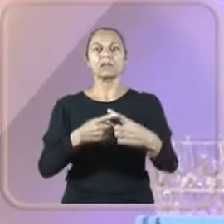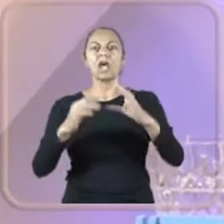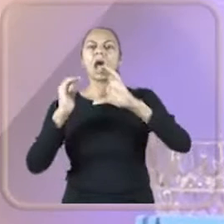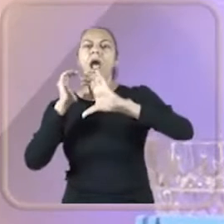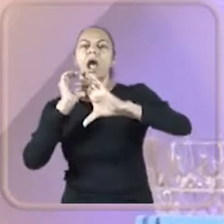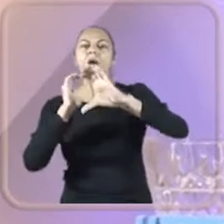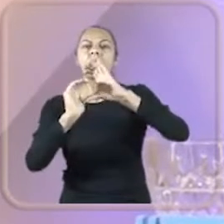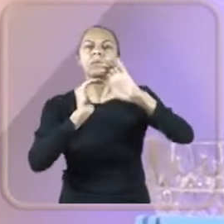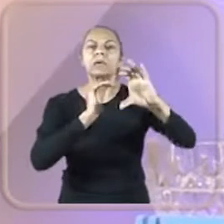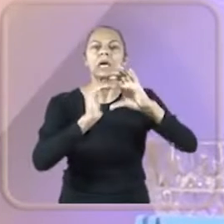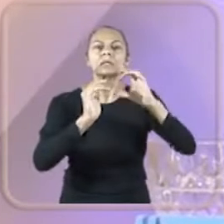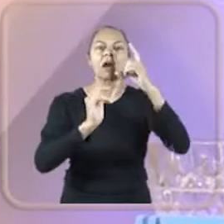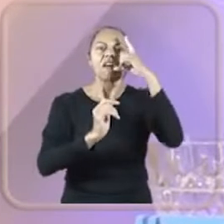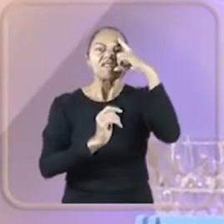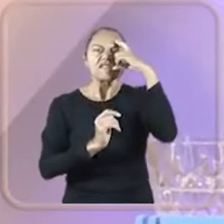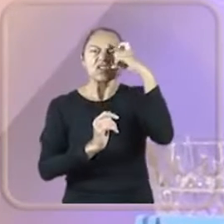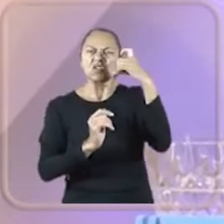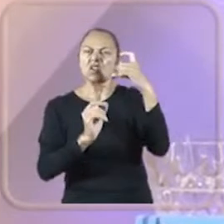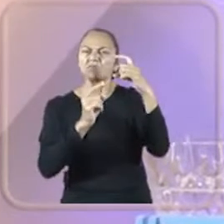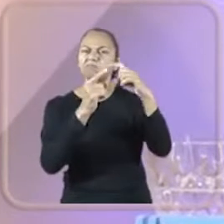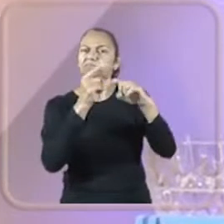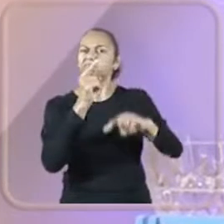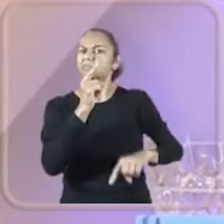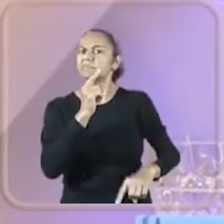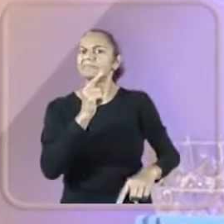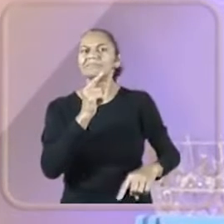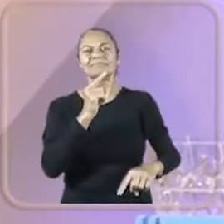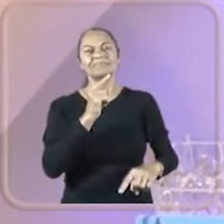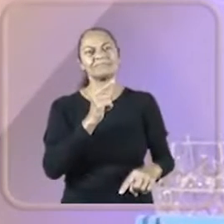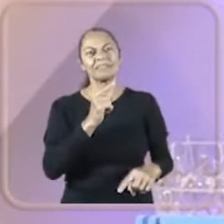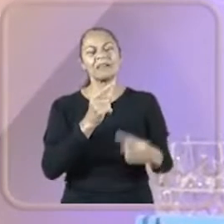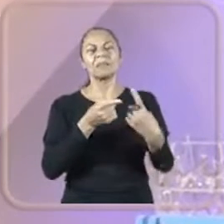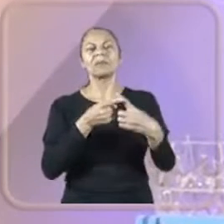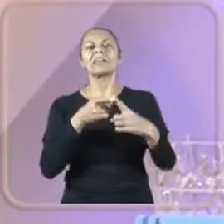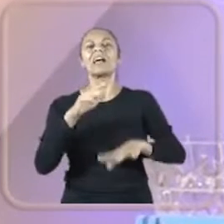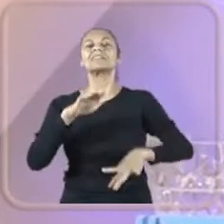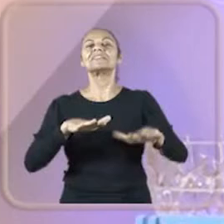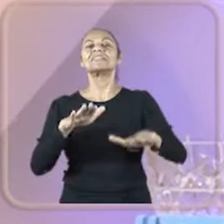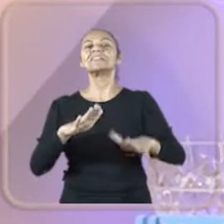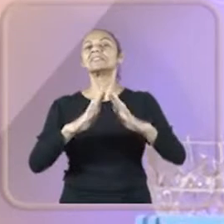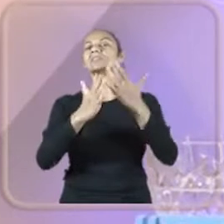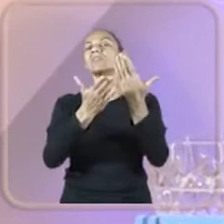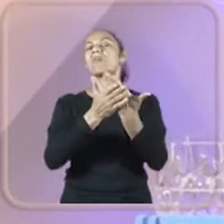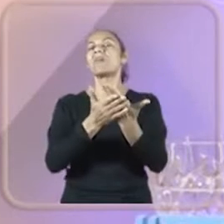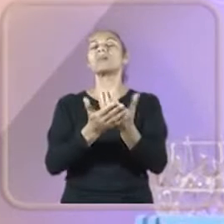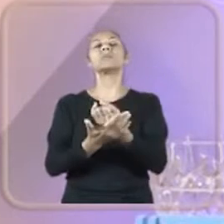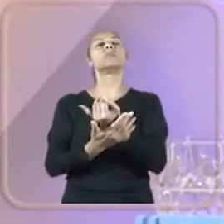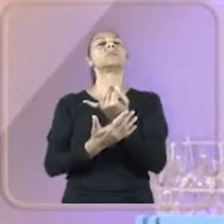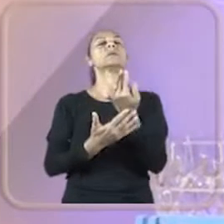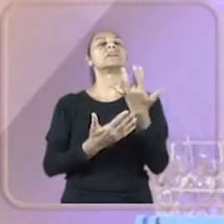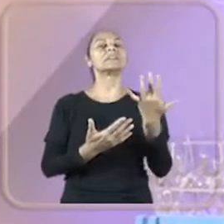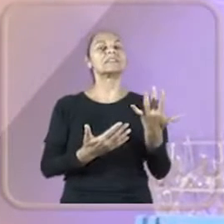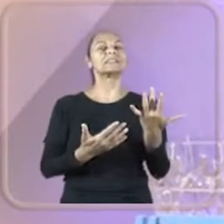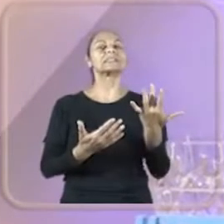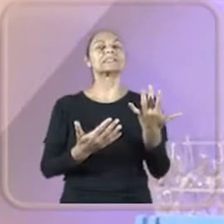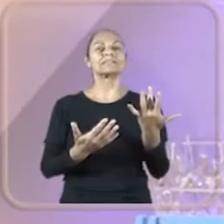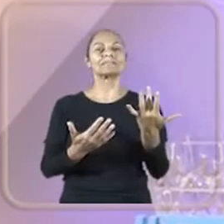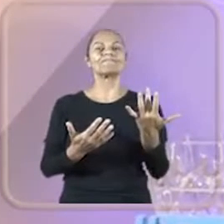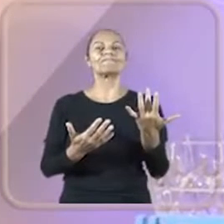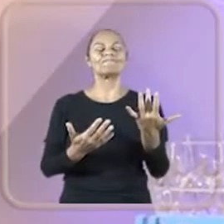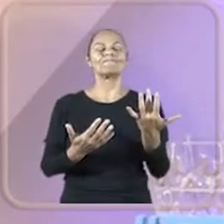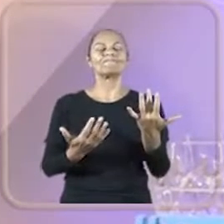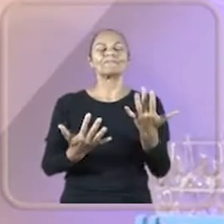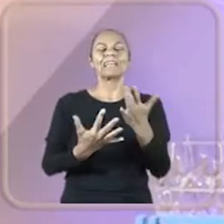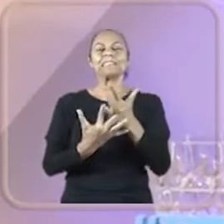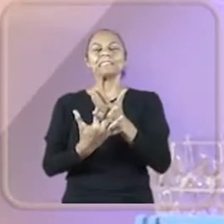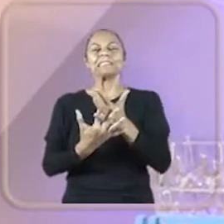A comunicação não violenta é uma técnica fantástica. Quantas escolas estão em ambientes muito vulneráveis? Aí entra